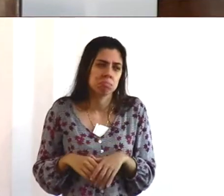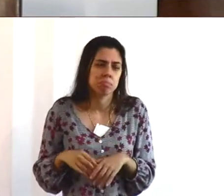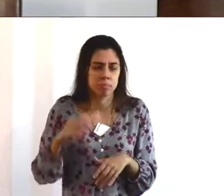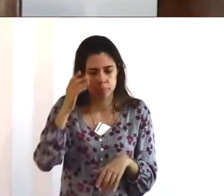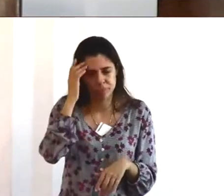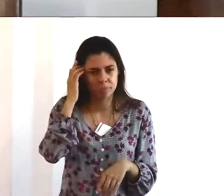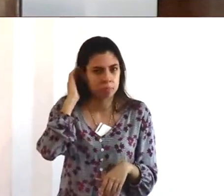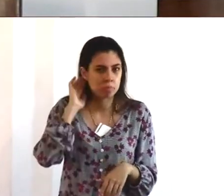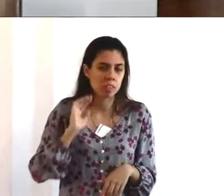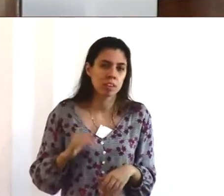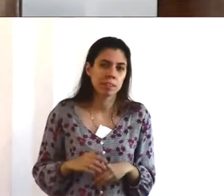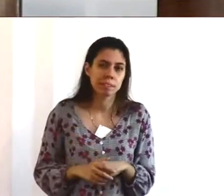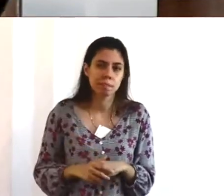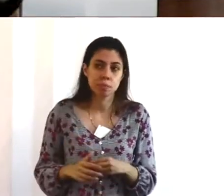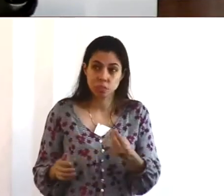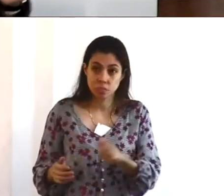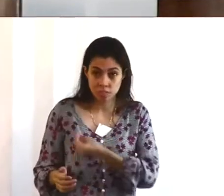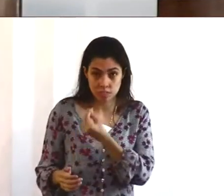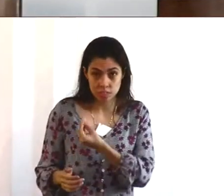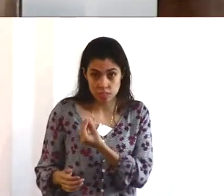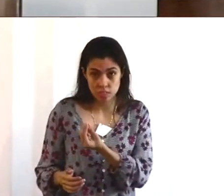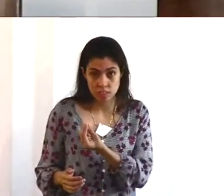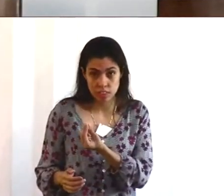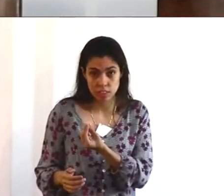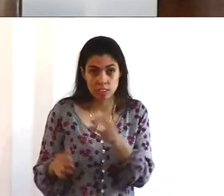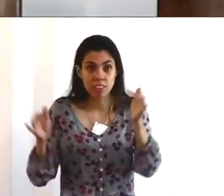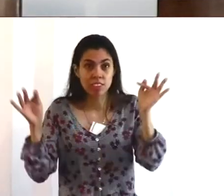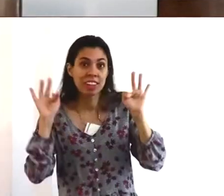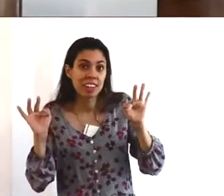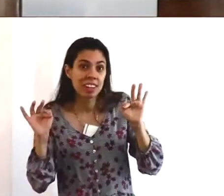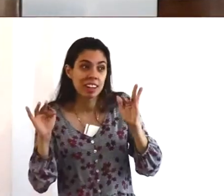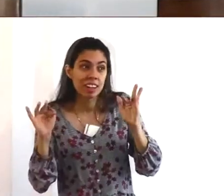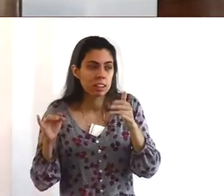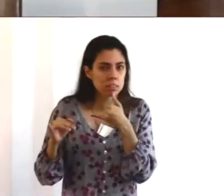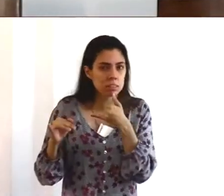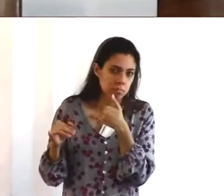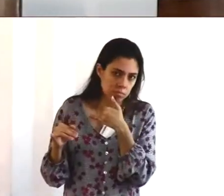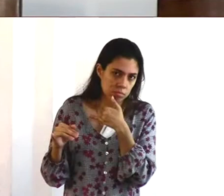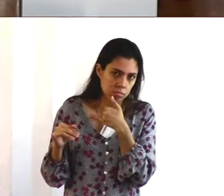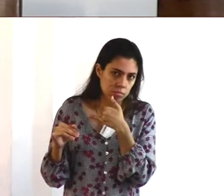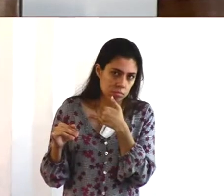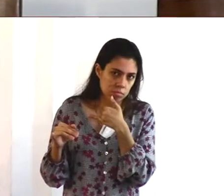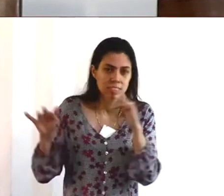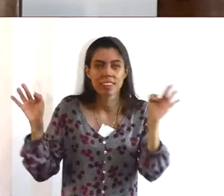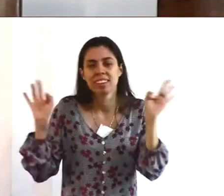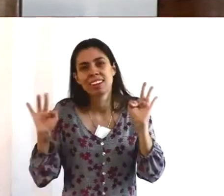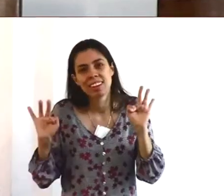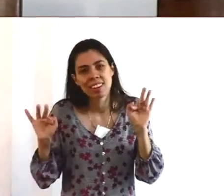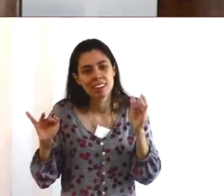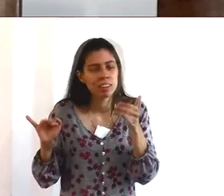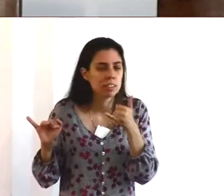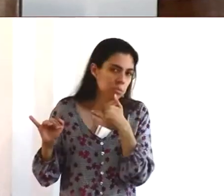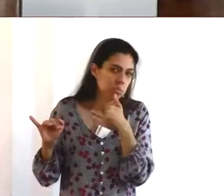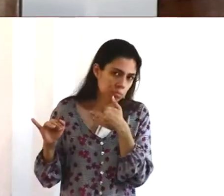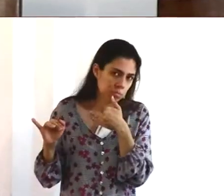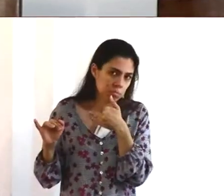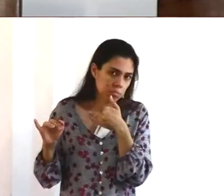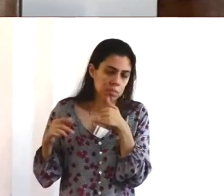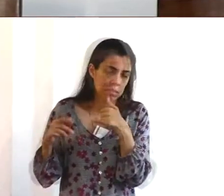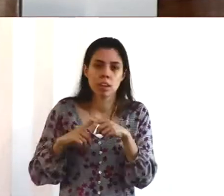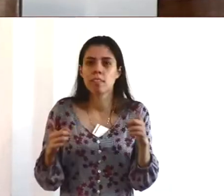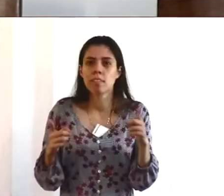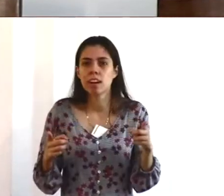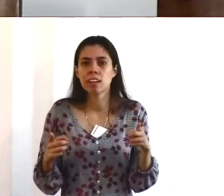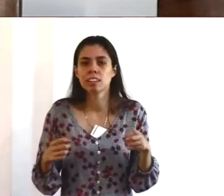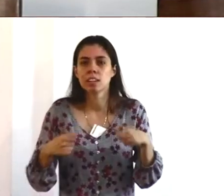inconstante. Uma hora nós estamos bem, outra hora não. Mas a Escritura nos diz que nós precisamos caminhar. E por mais